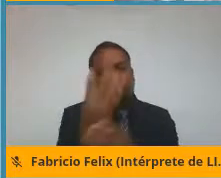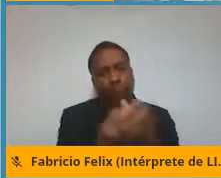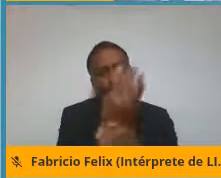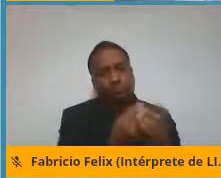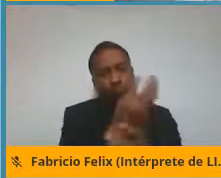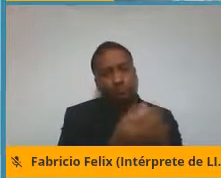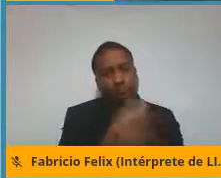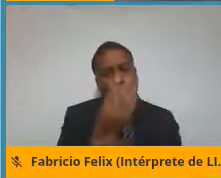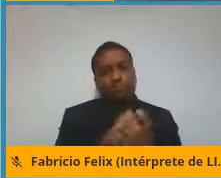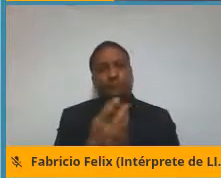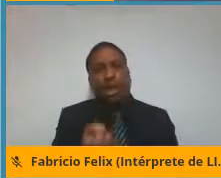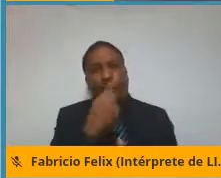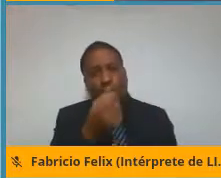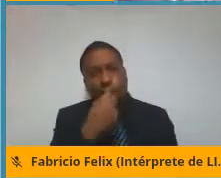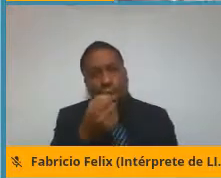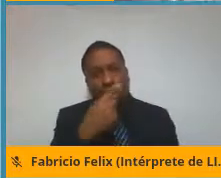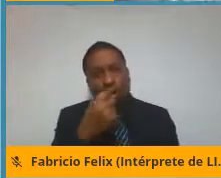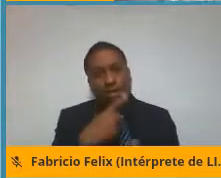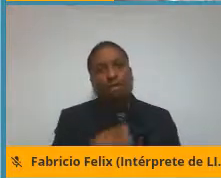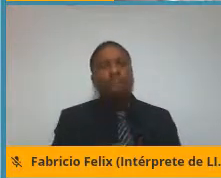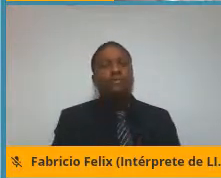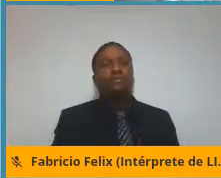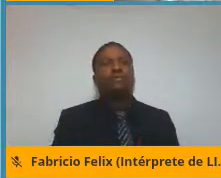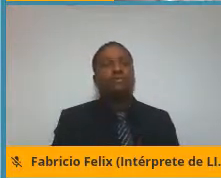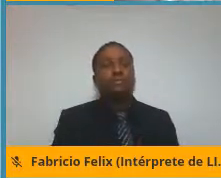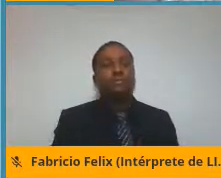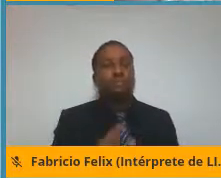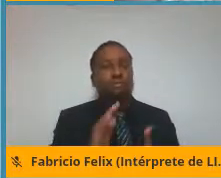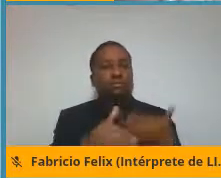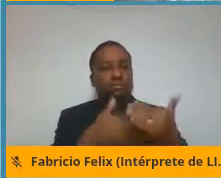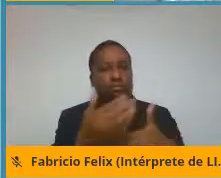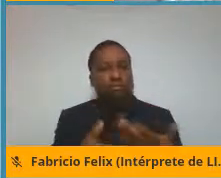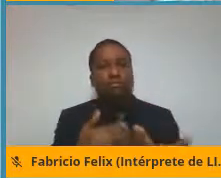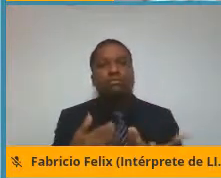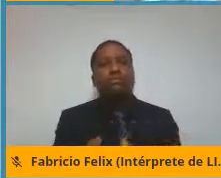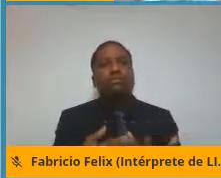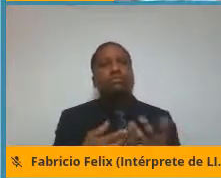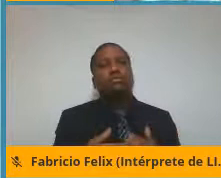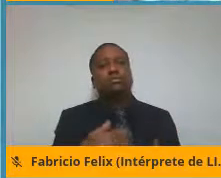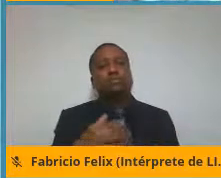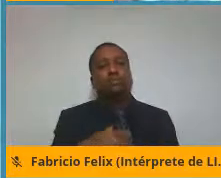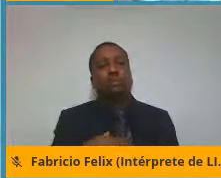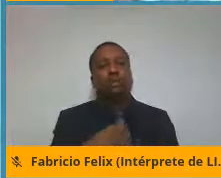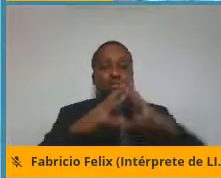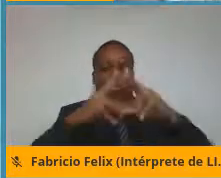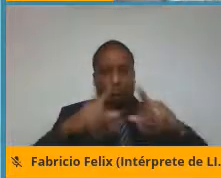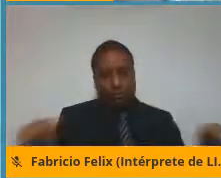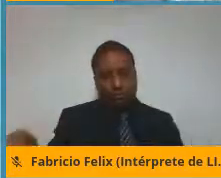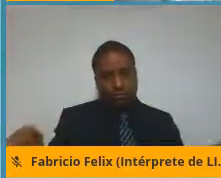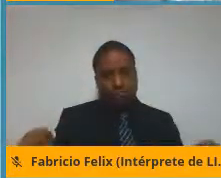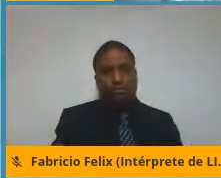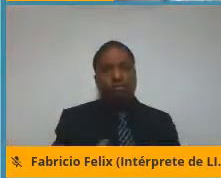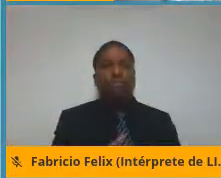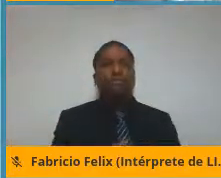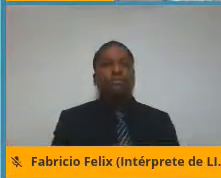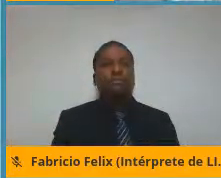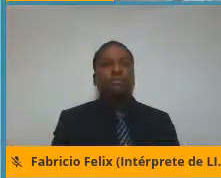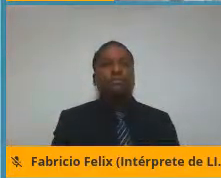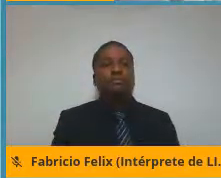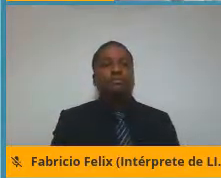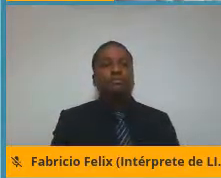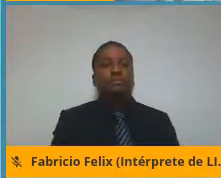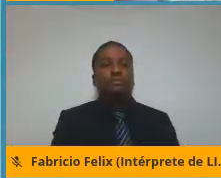sintomática e a coagulação, a gente vai tratando isso, a gente consegue reverter, na maioria dos casos, a gente consegue reverter esse